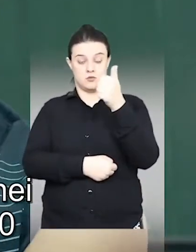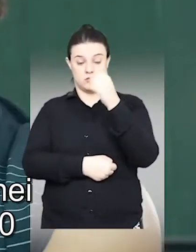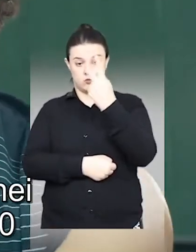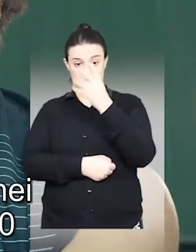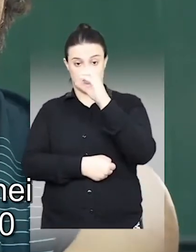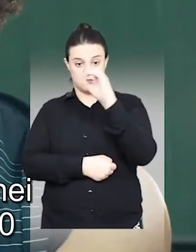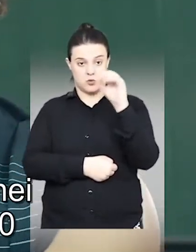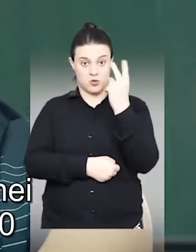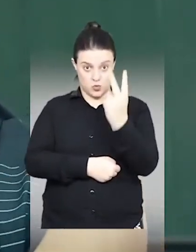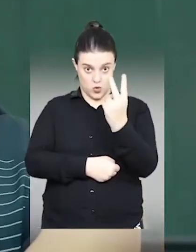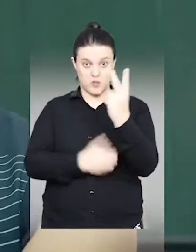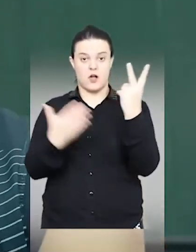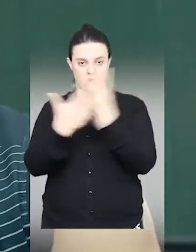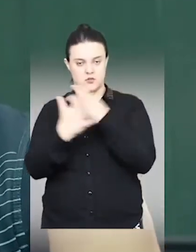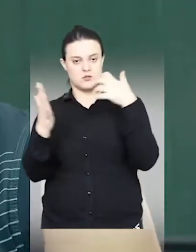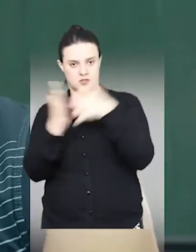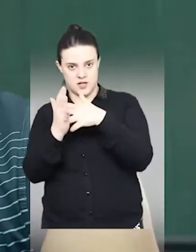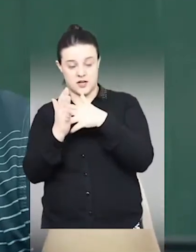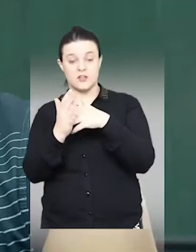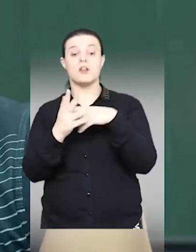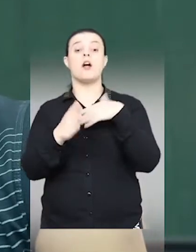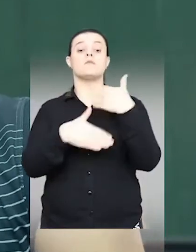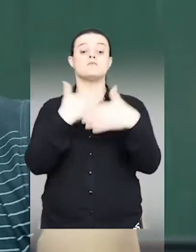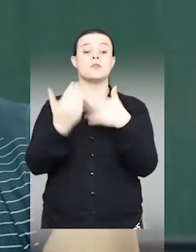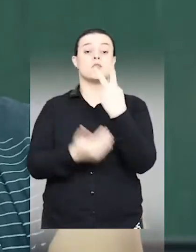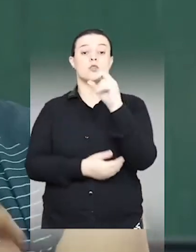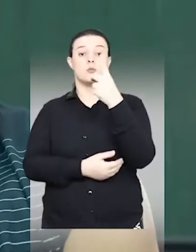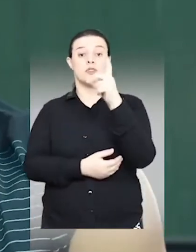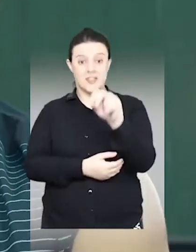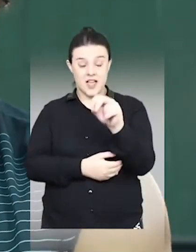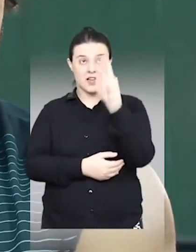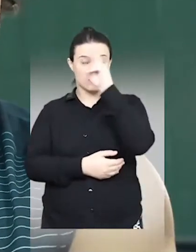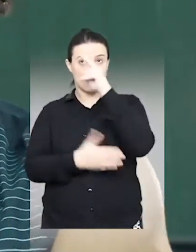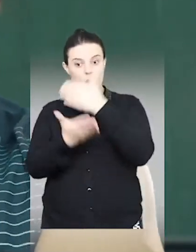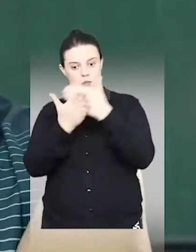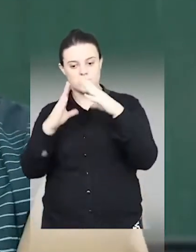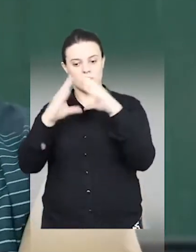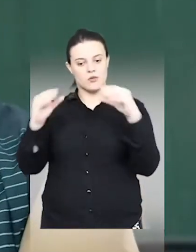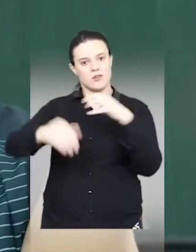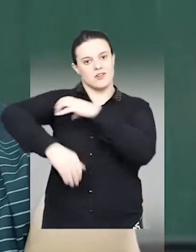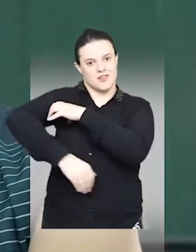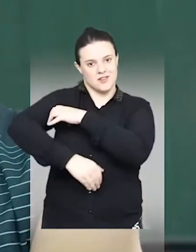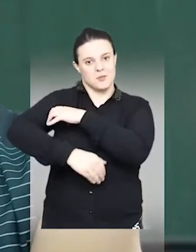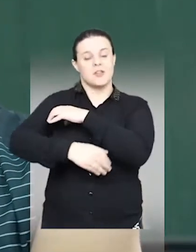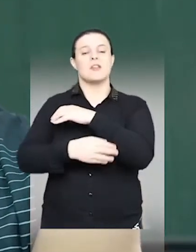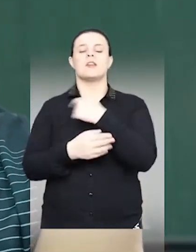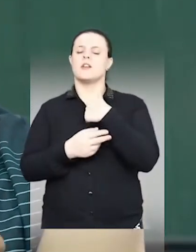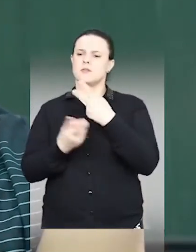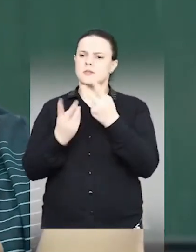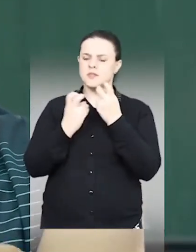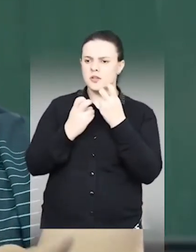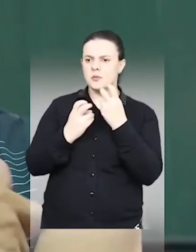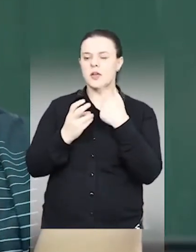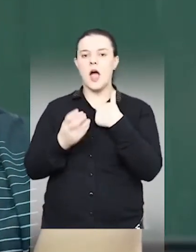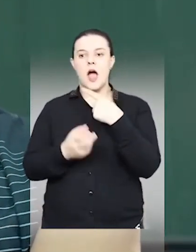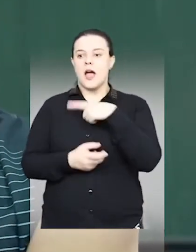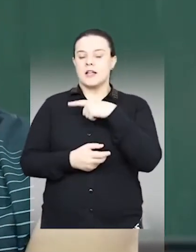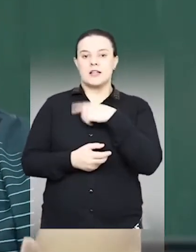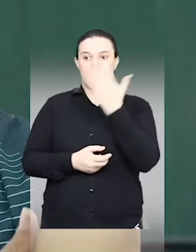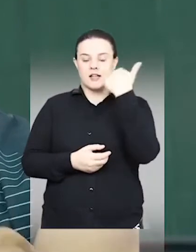rugby em 2010, então ele me trouxe bastante essa lembrança que eu tinha. E aí eu vi que era um esporte que